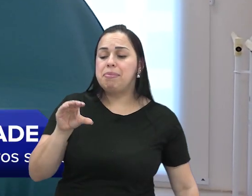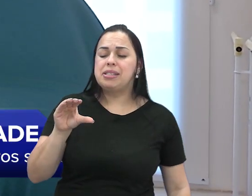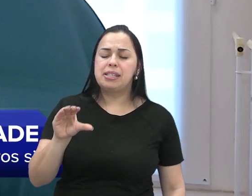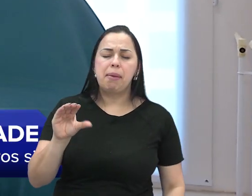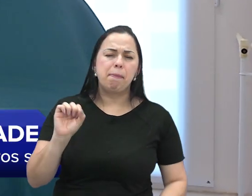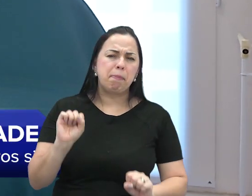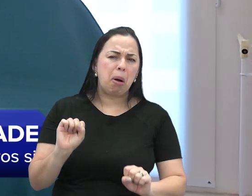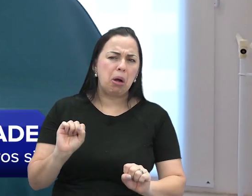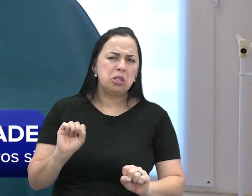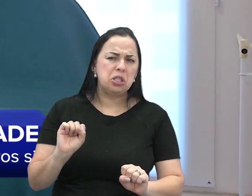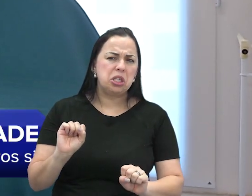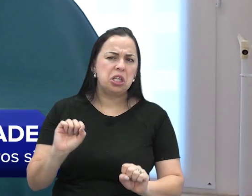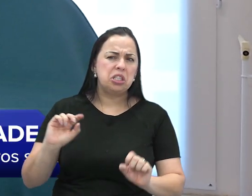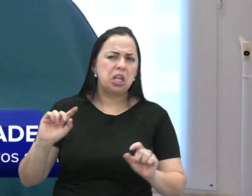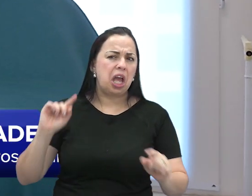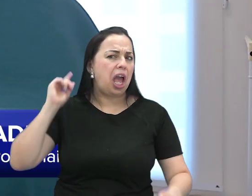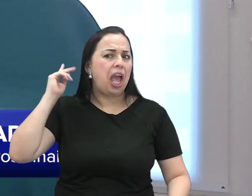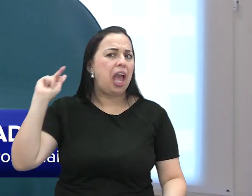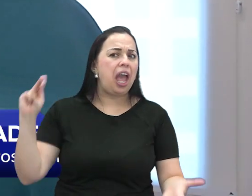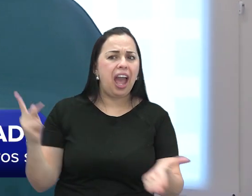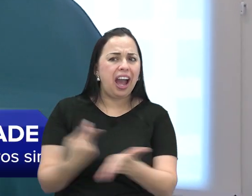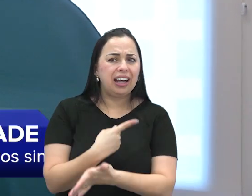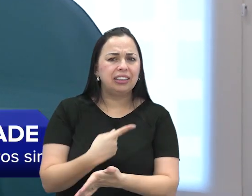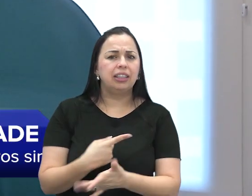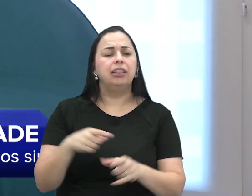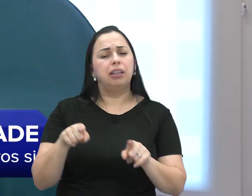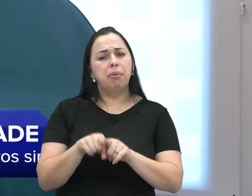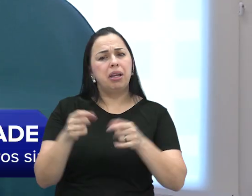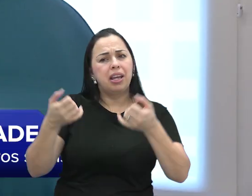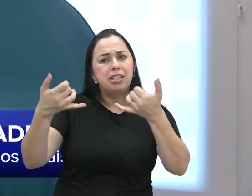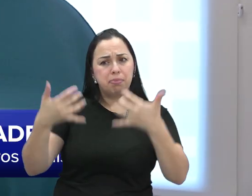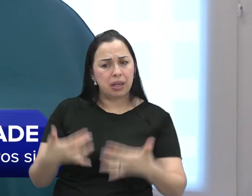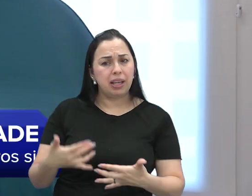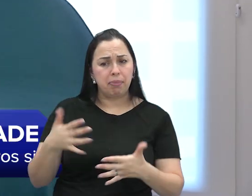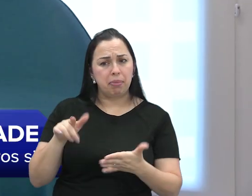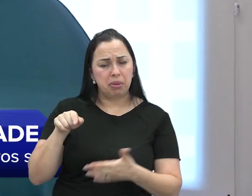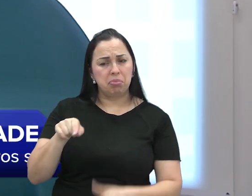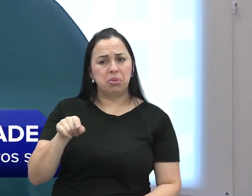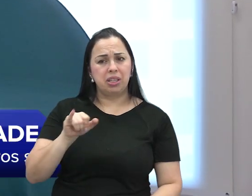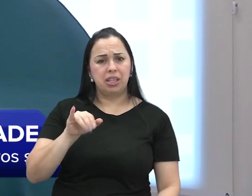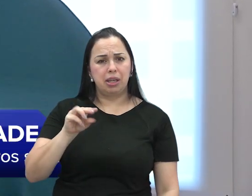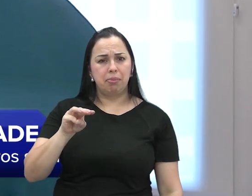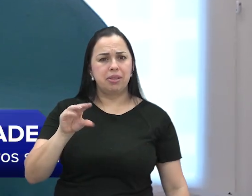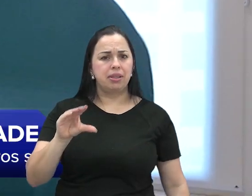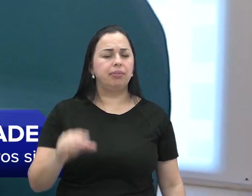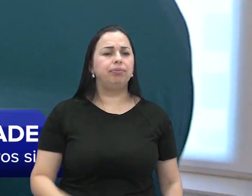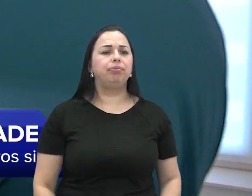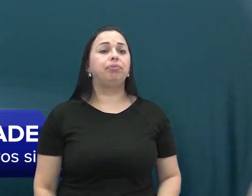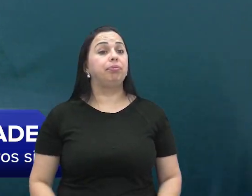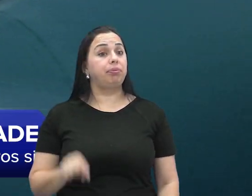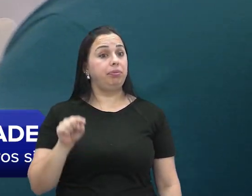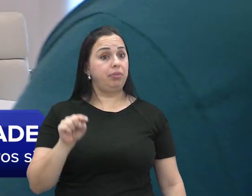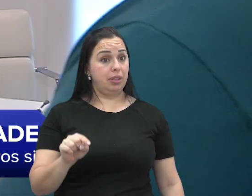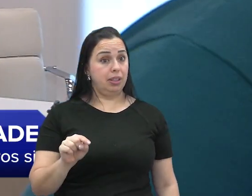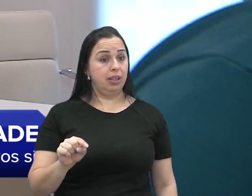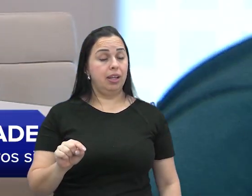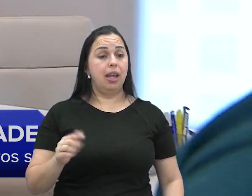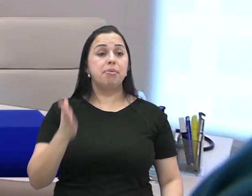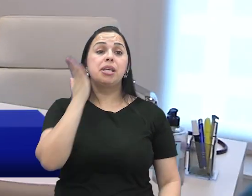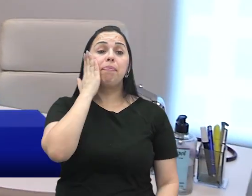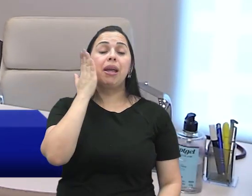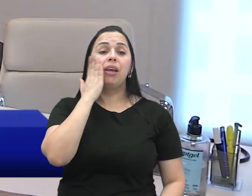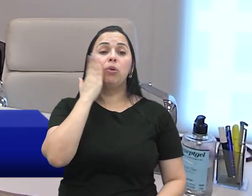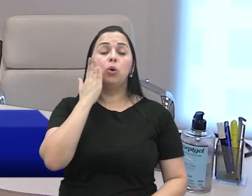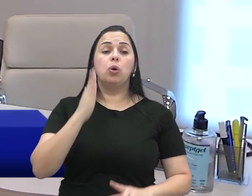ato falho para diagnosticar a obesidade, e até pedindo para a senhora explicar o que é esse tal IMC. O IMC é o Índice de